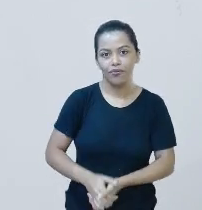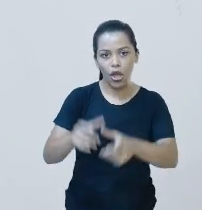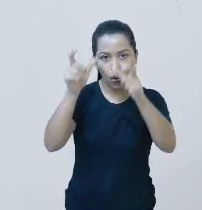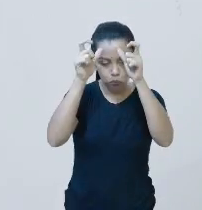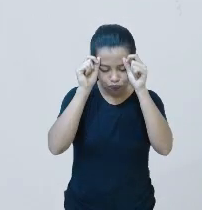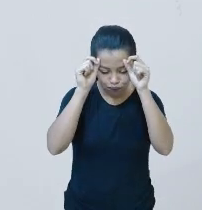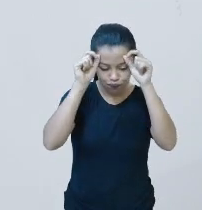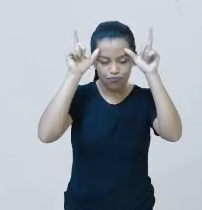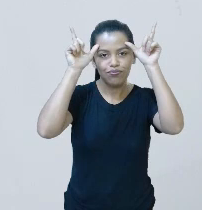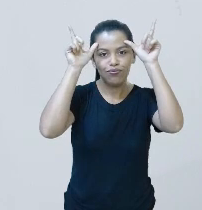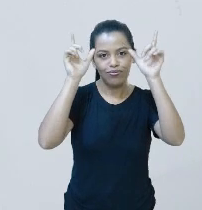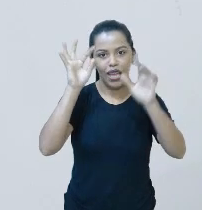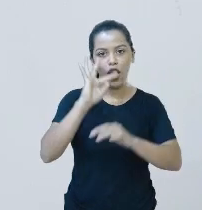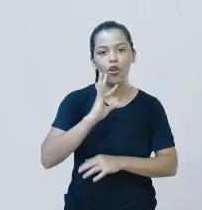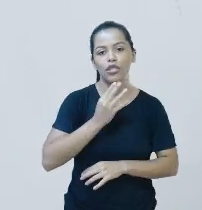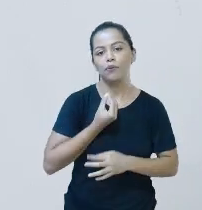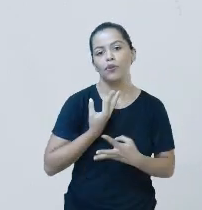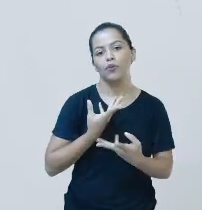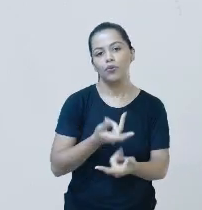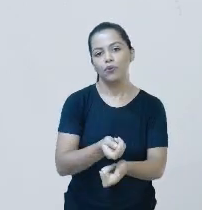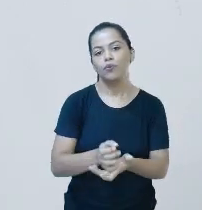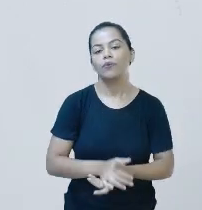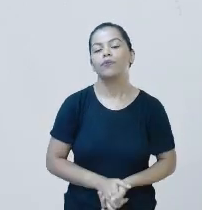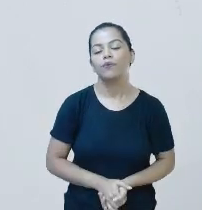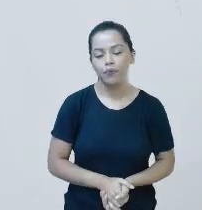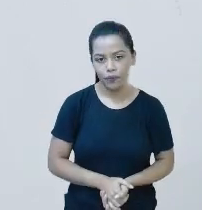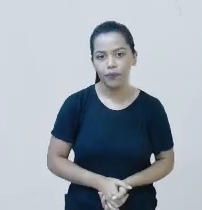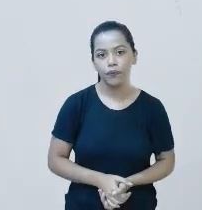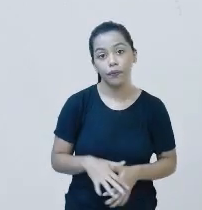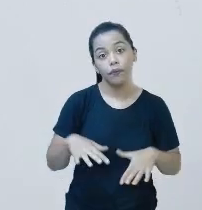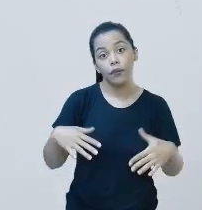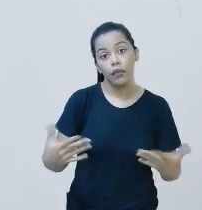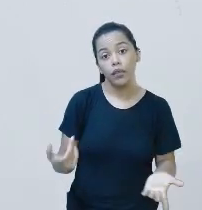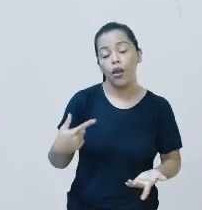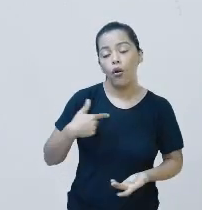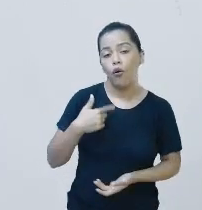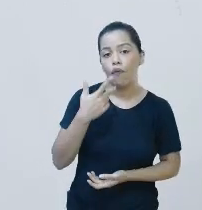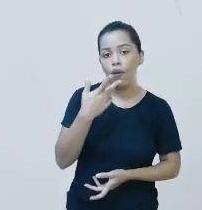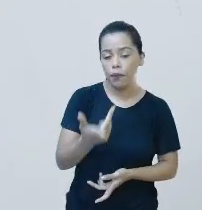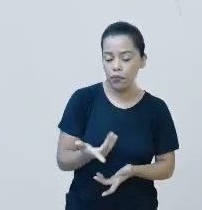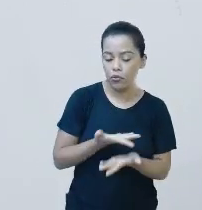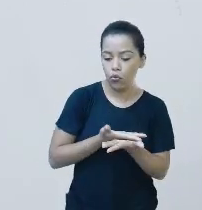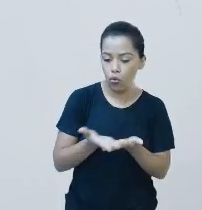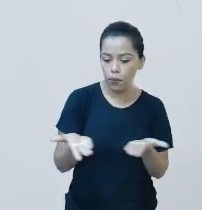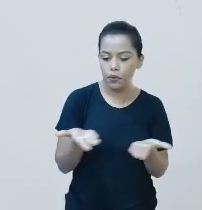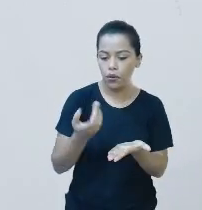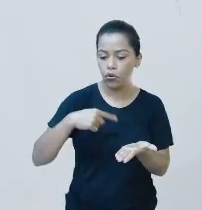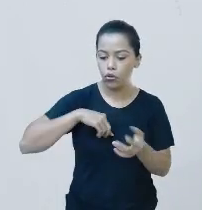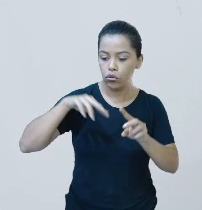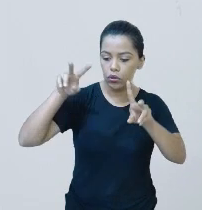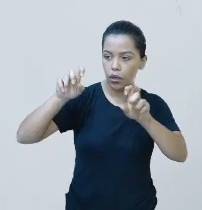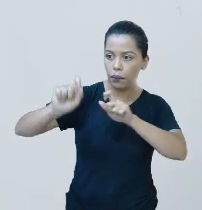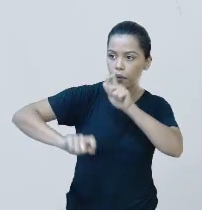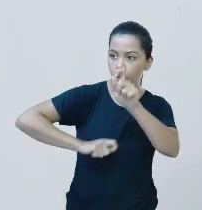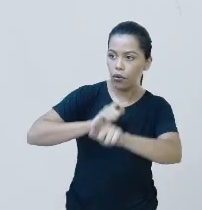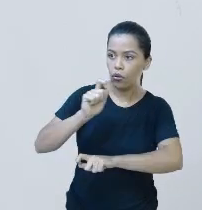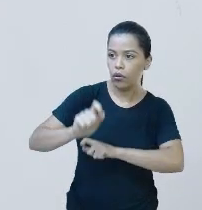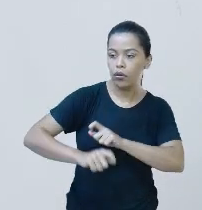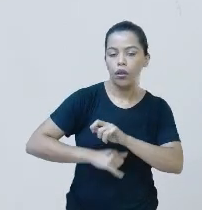os seus conhecimentos. Como eu te falei bem no início agora, o nosso tema é esse aqui,